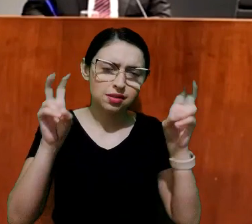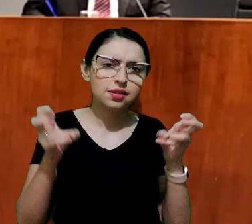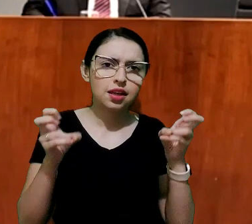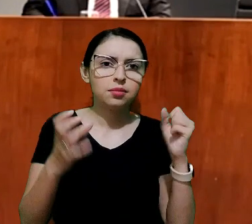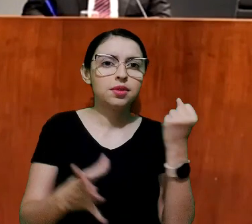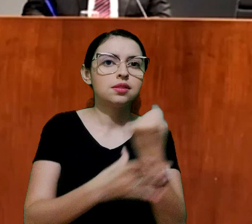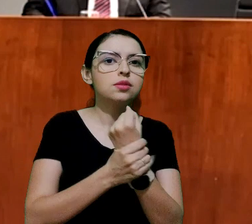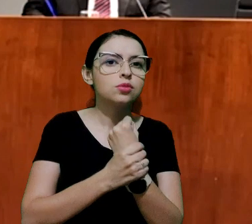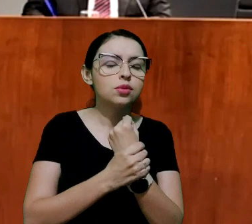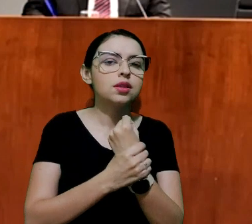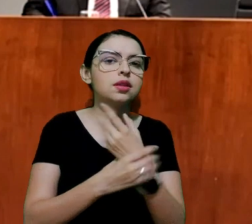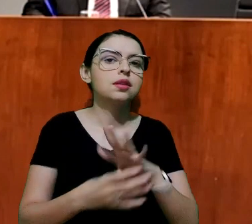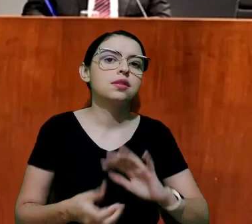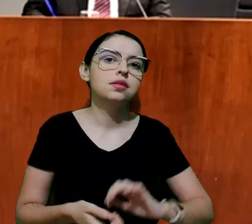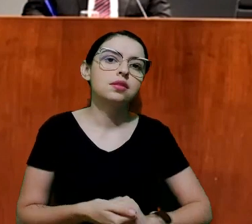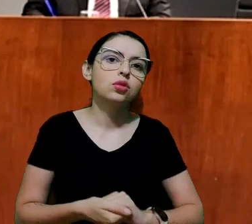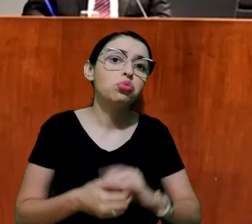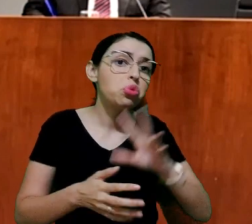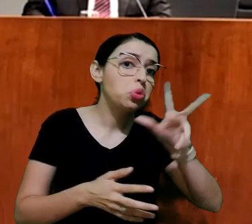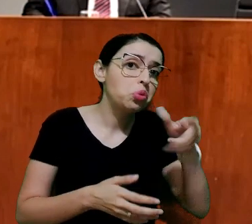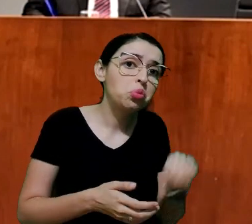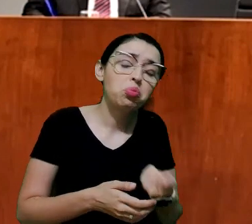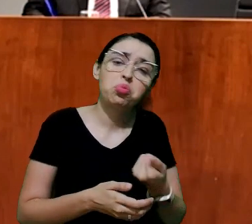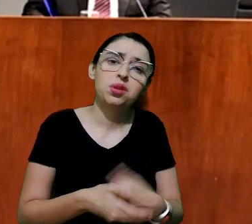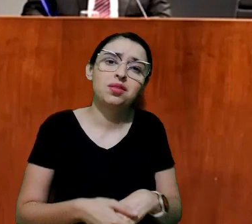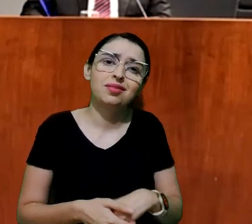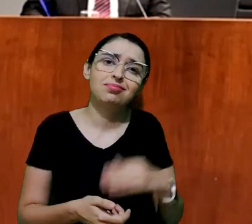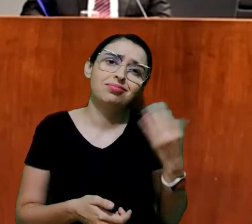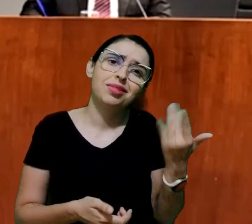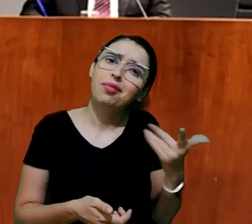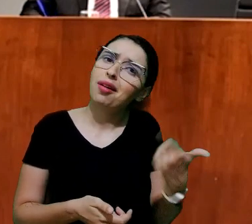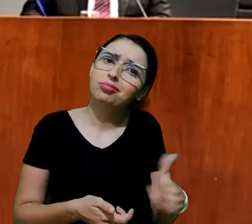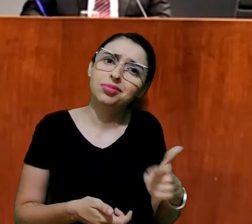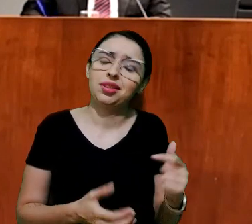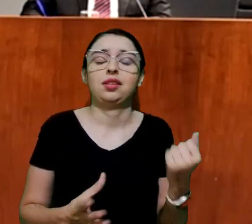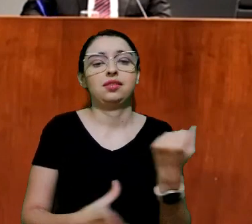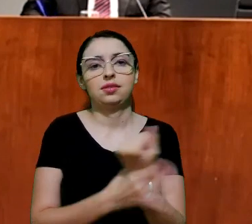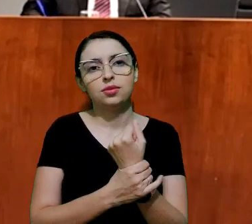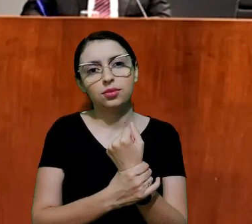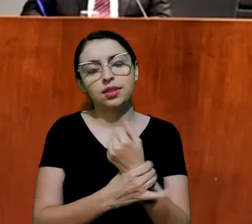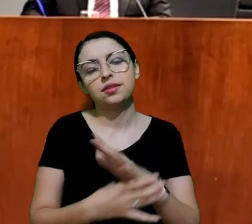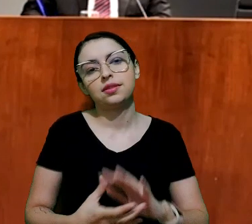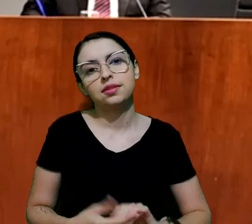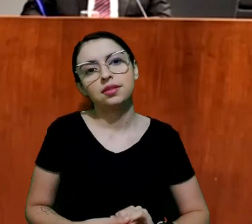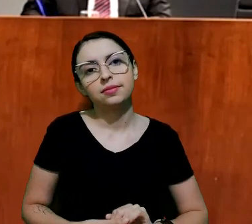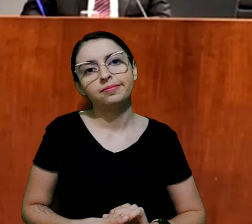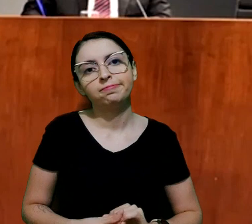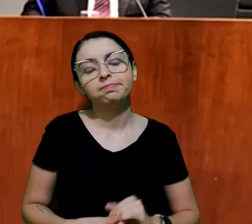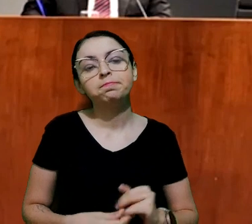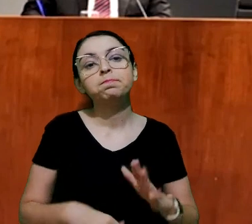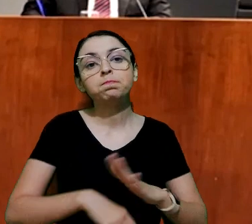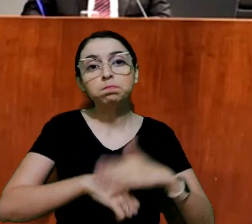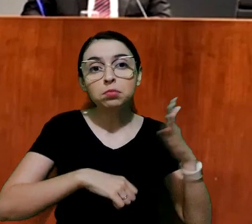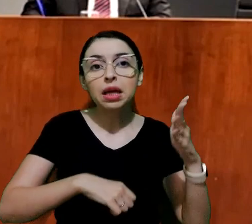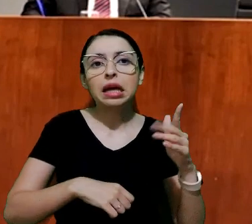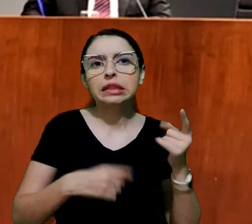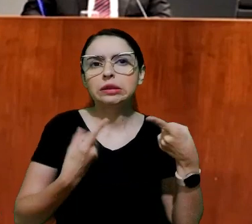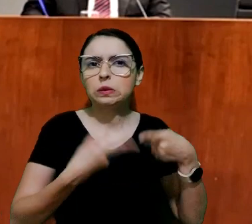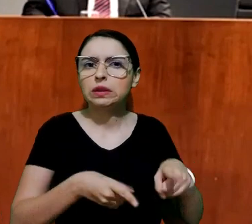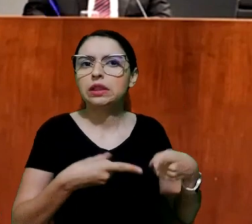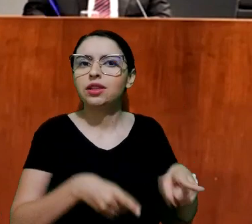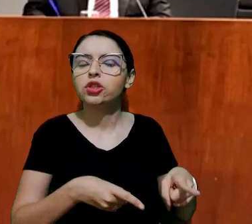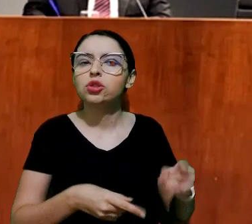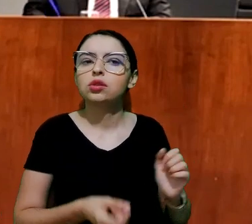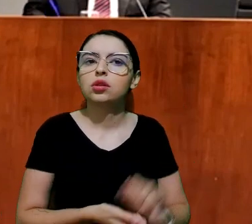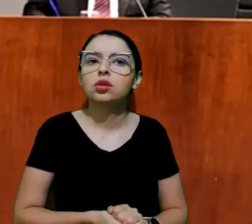segurança. Tudo que nós não temos é segurança. E tem mais uma crítica ao Conselho Nacional de Justiça, com